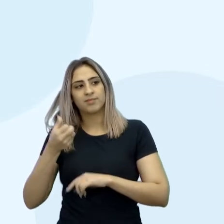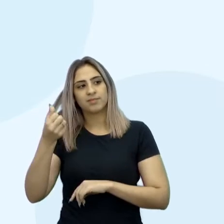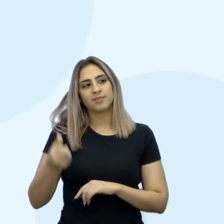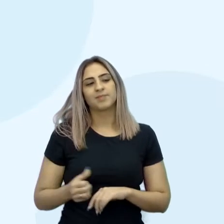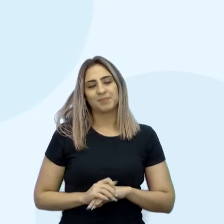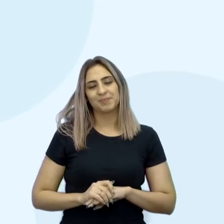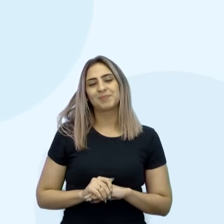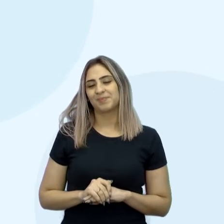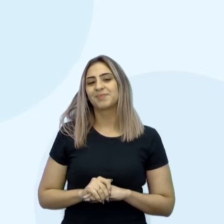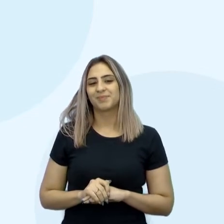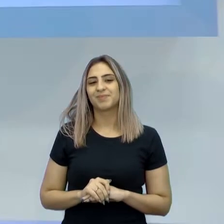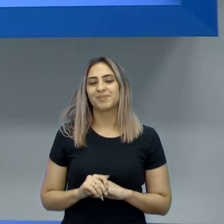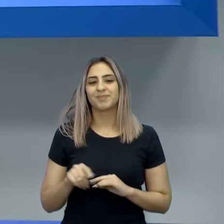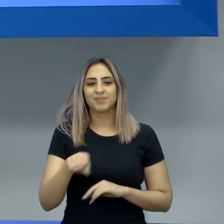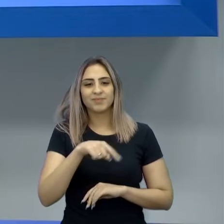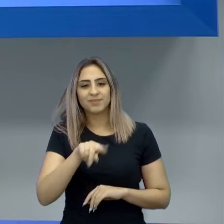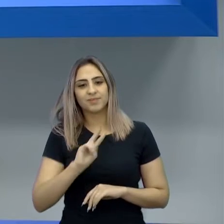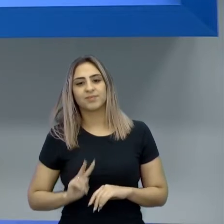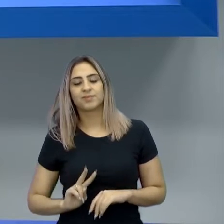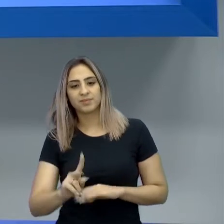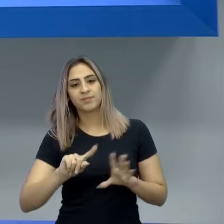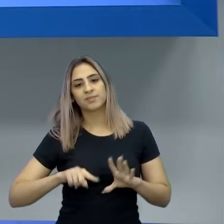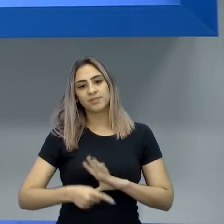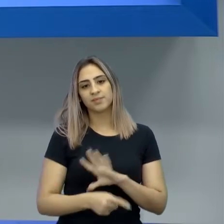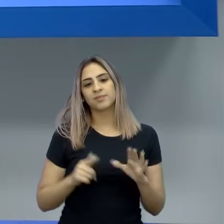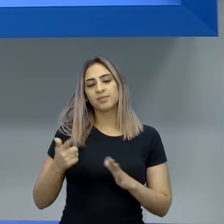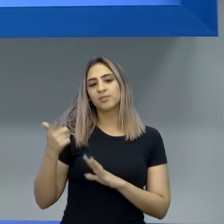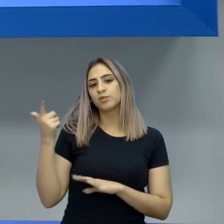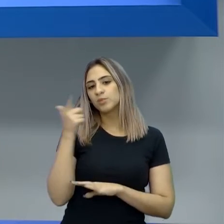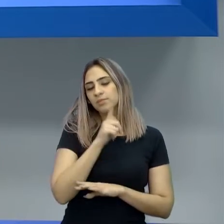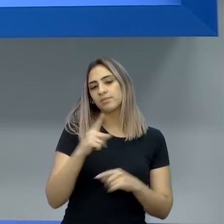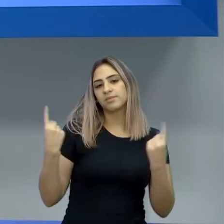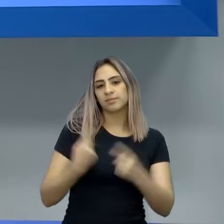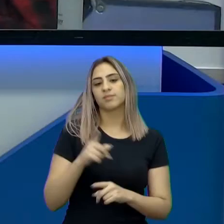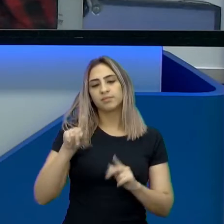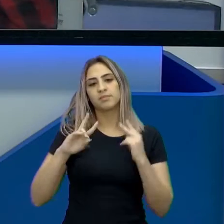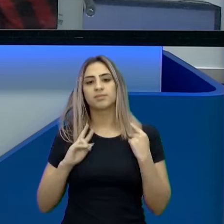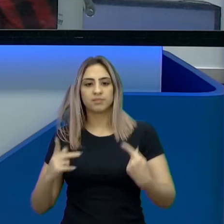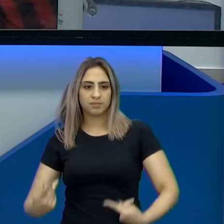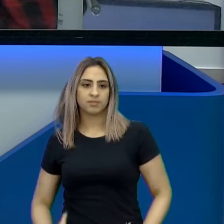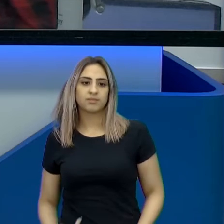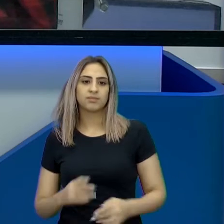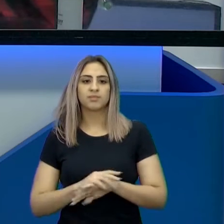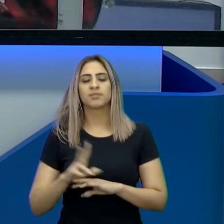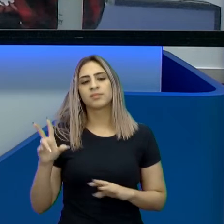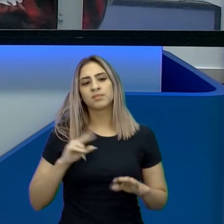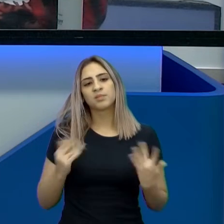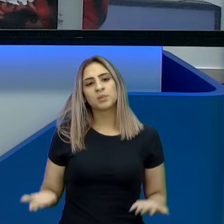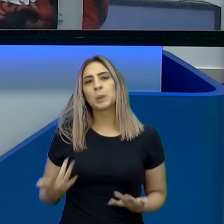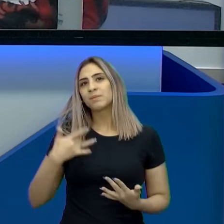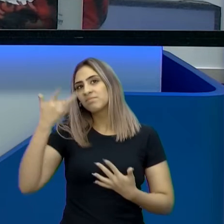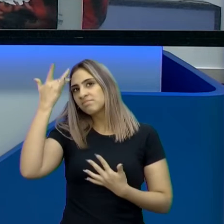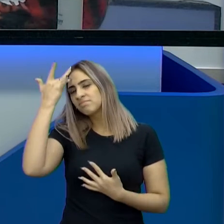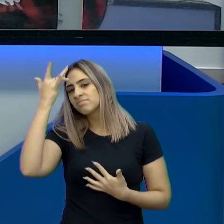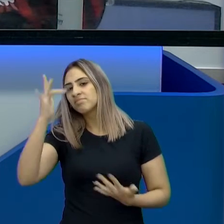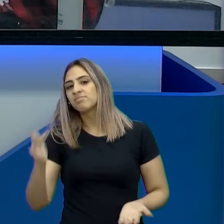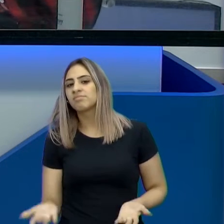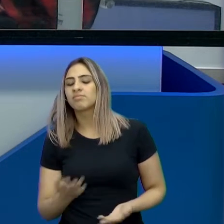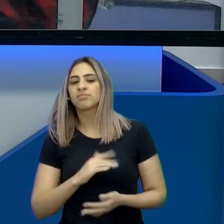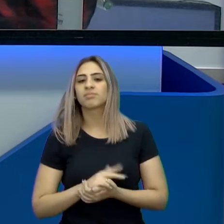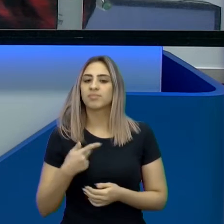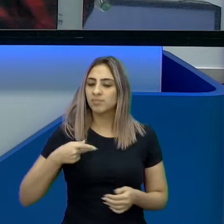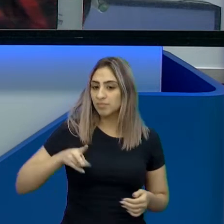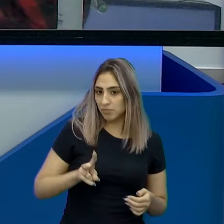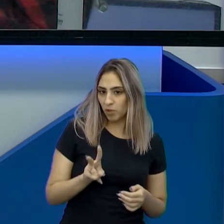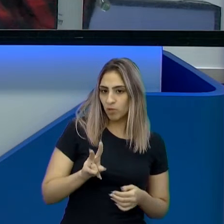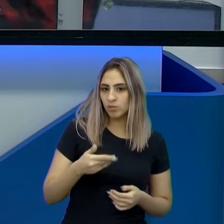semestre? Bem, vocês continuarão no aprofundamento de superar desafios aí de humanas? Puxa, não sei ainda. Então, eu vou continuar. Você vai